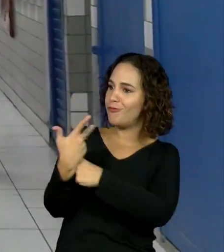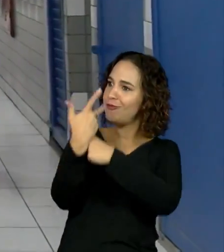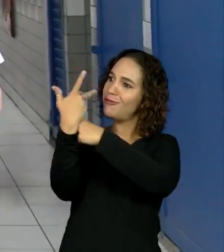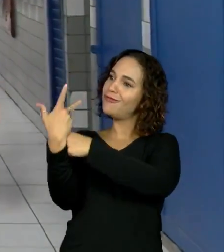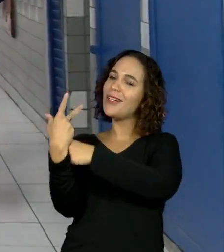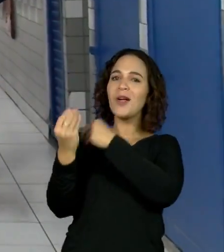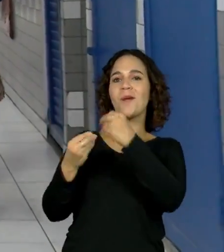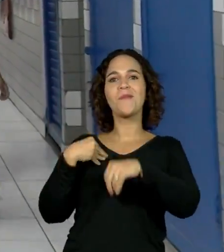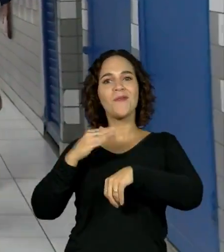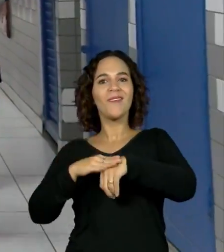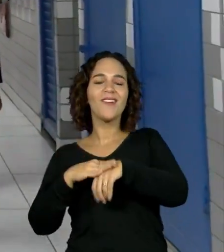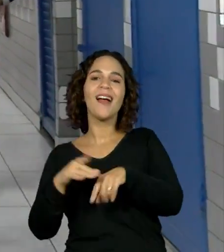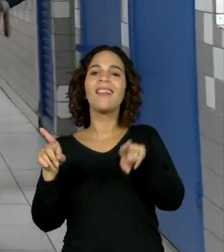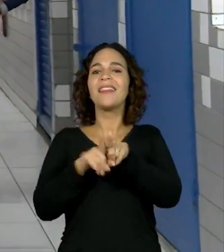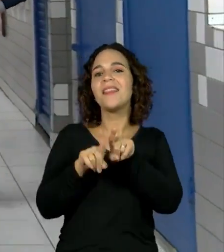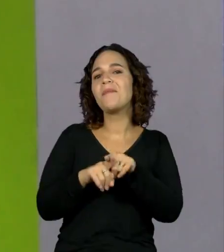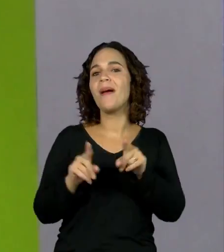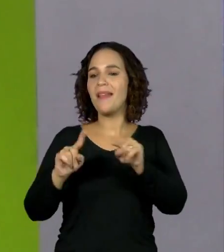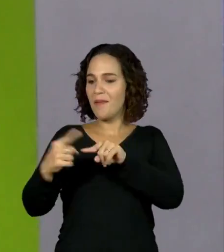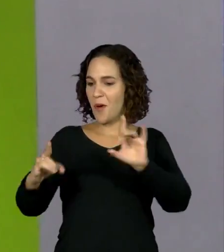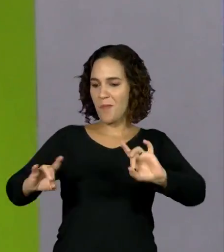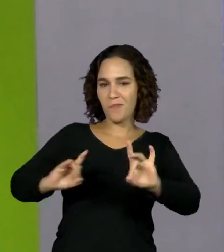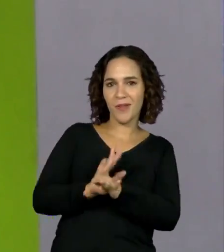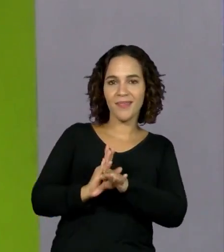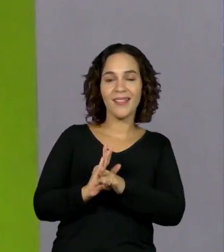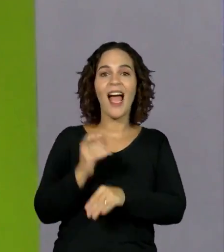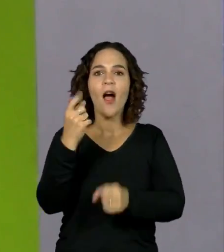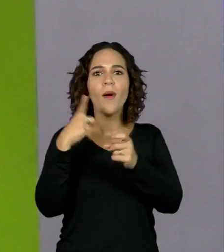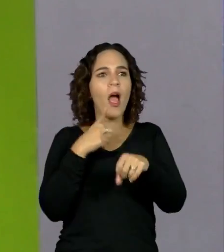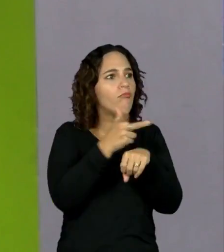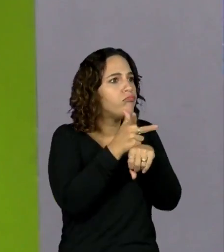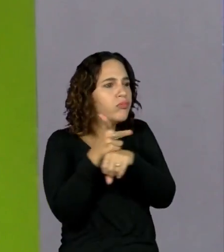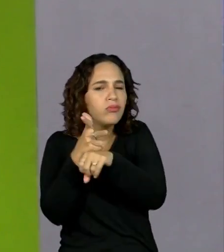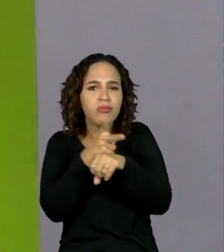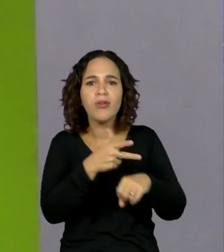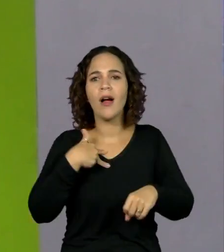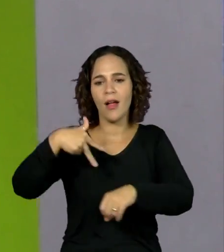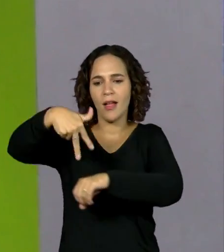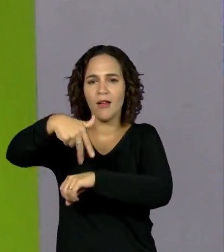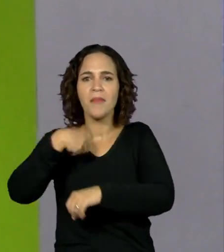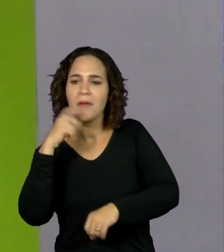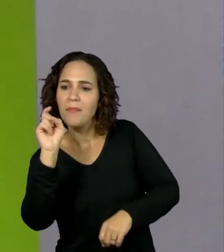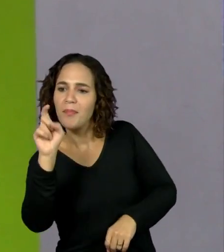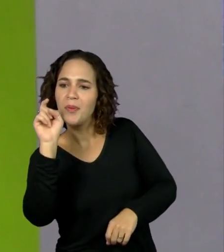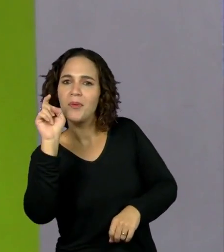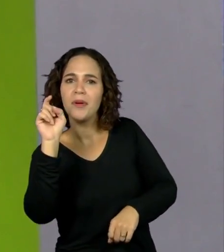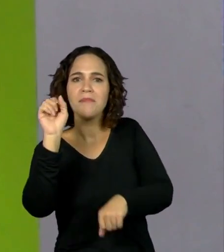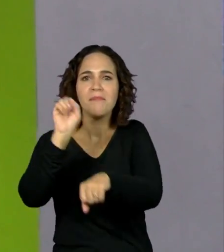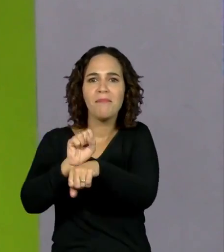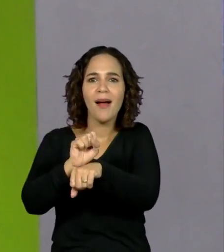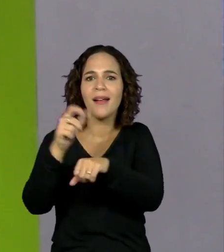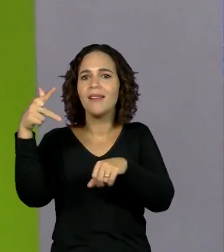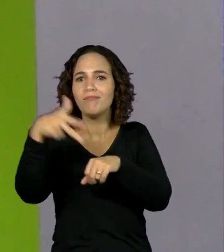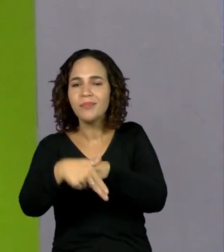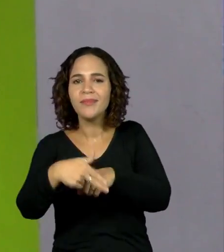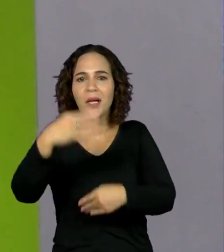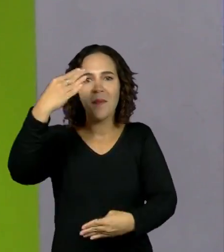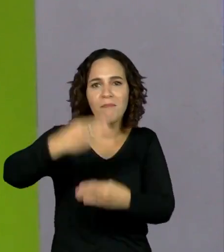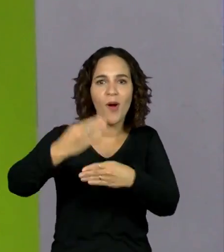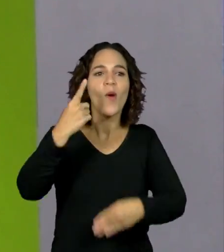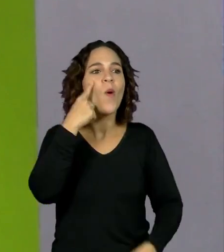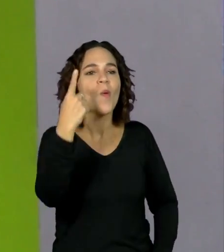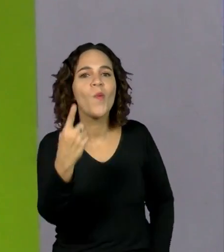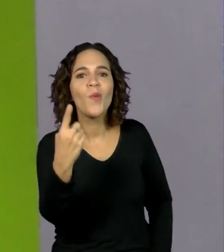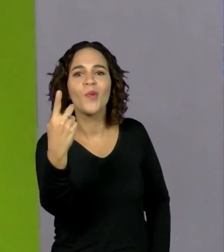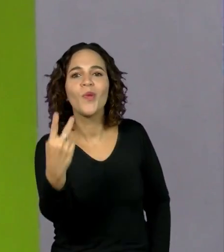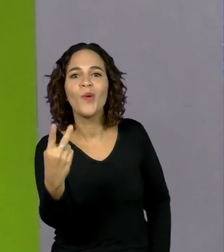da pós-produção, né? Muitos queriam ficar filmando, segurando o tripé, apertando o botão, contando até 3 para começar.